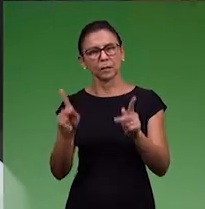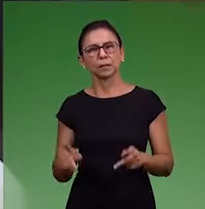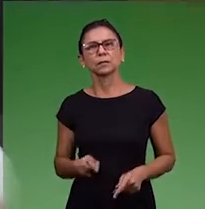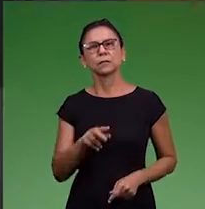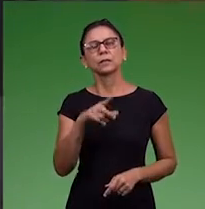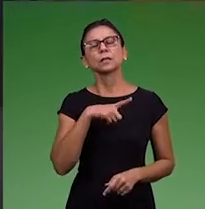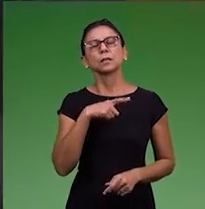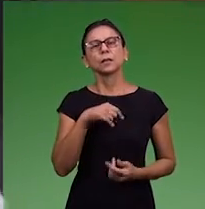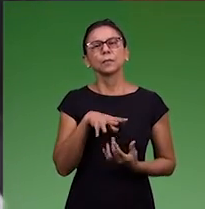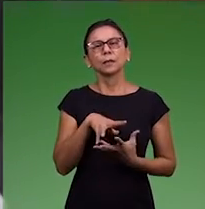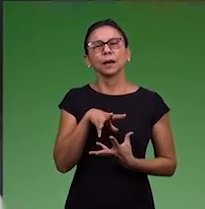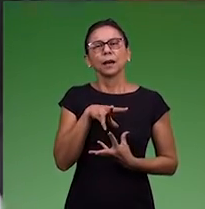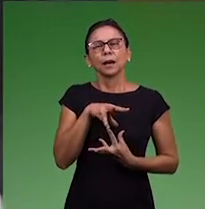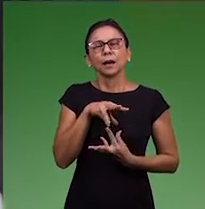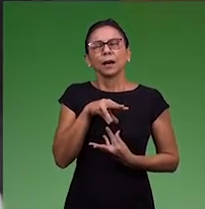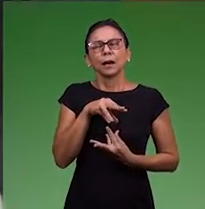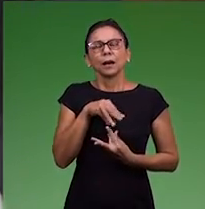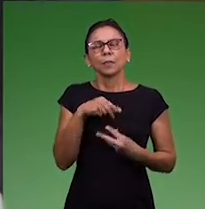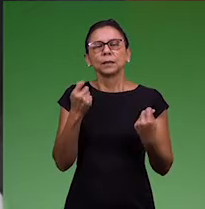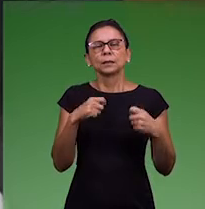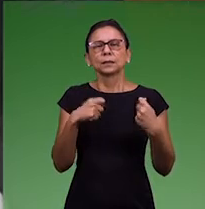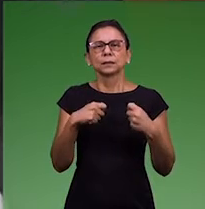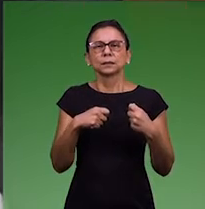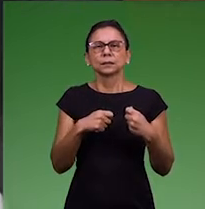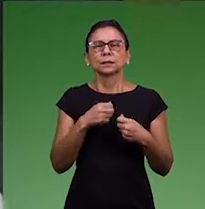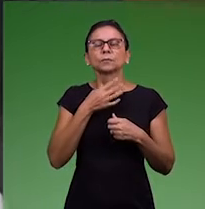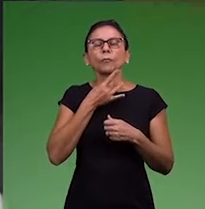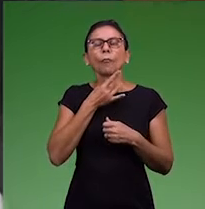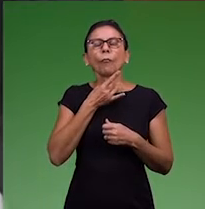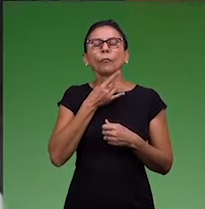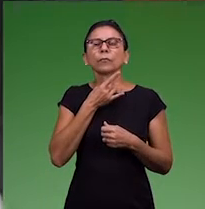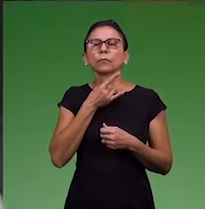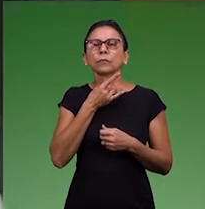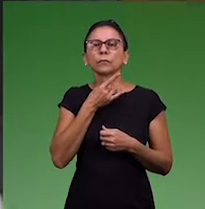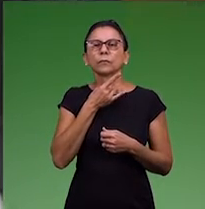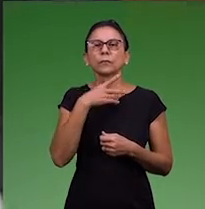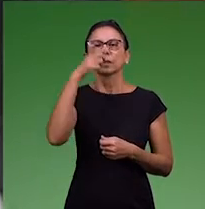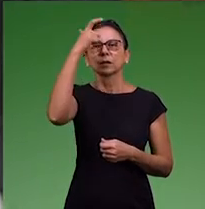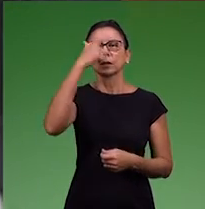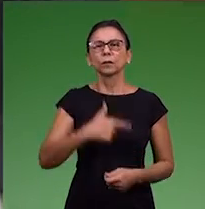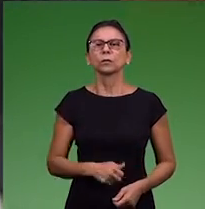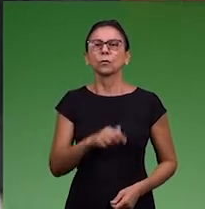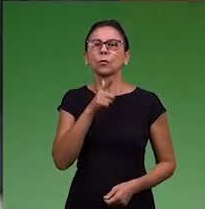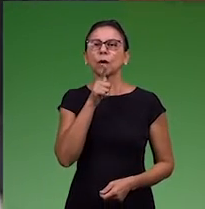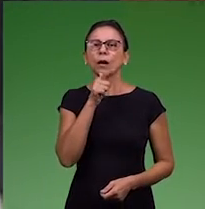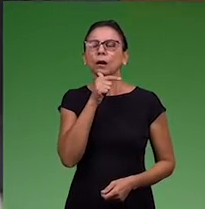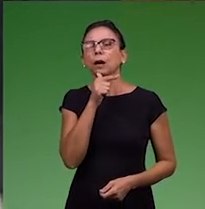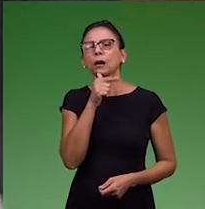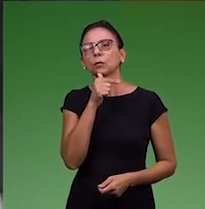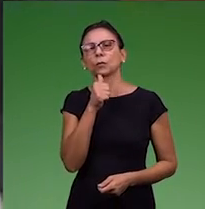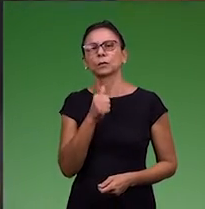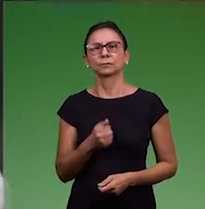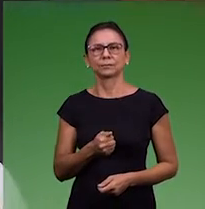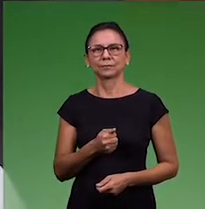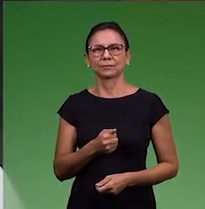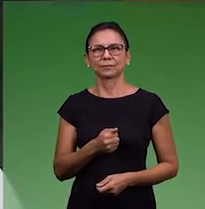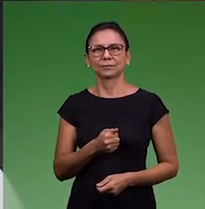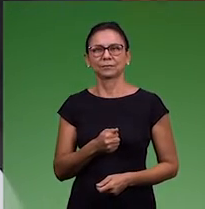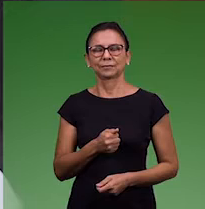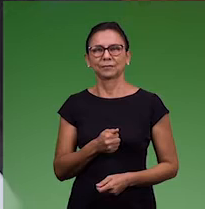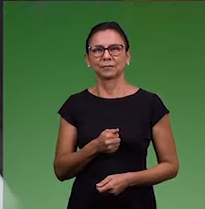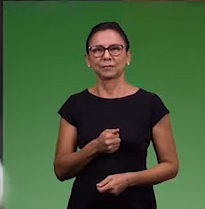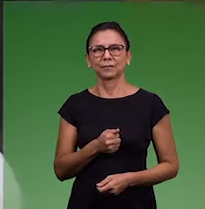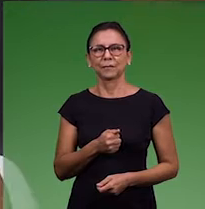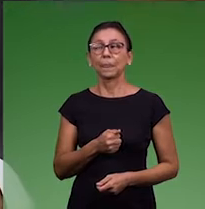que você tem? Não, minha alma tem sede. Jesus está dizendo, olha, eu sou a água que descedenta a sede da sua alma. O que é que eu